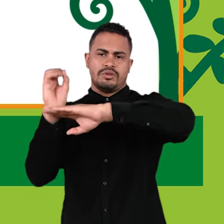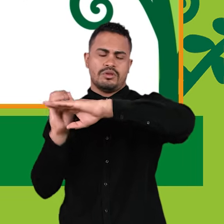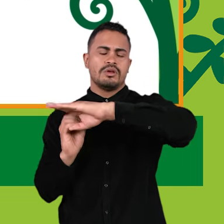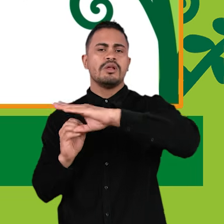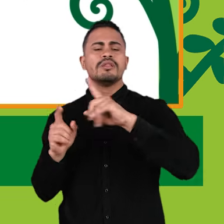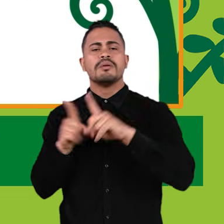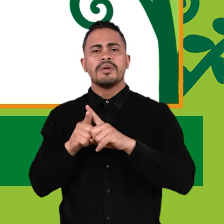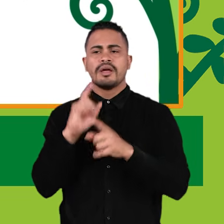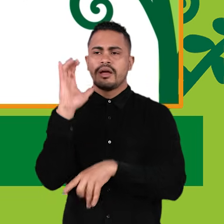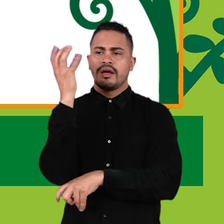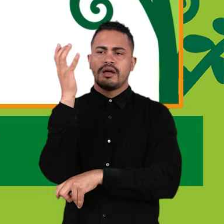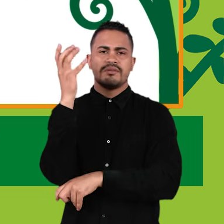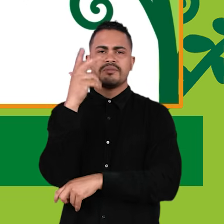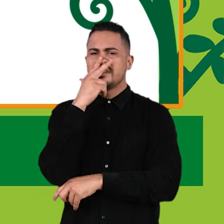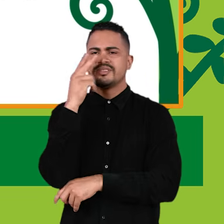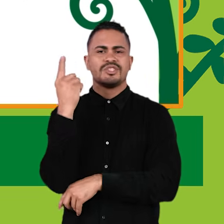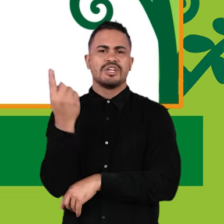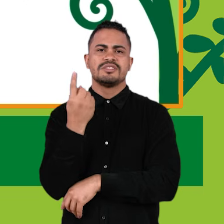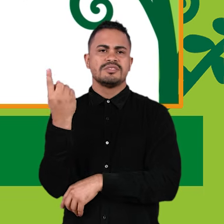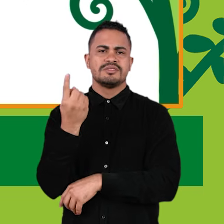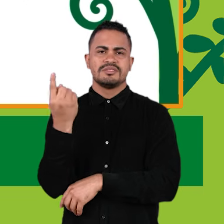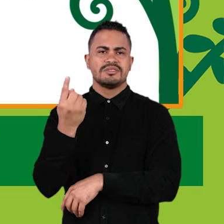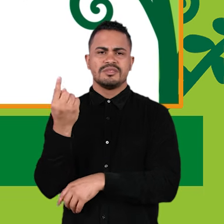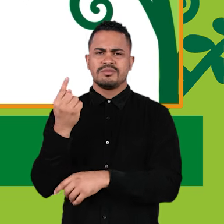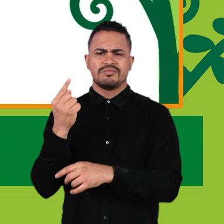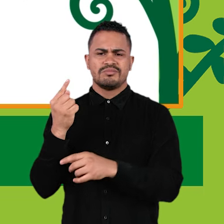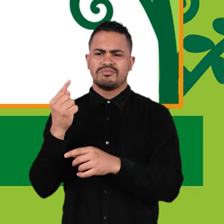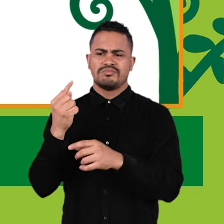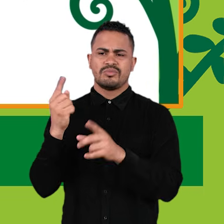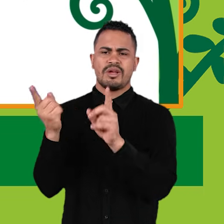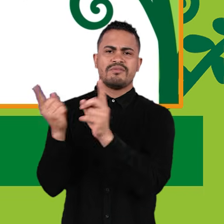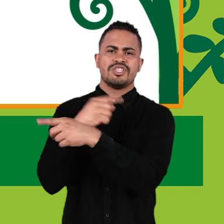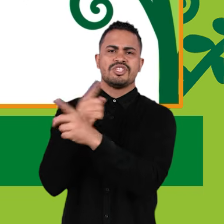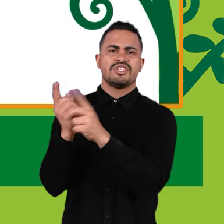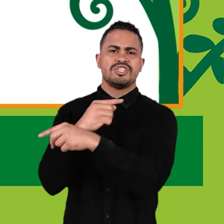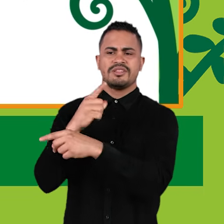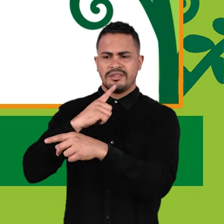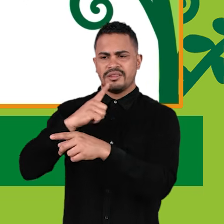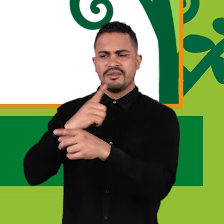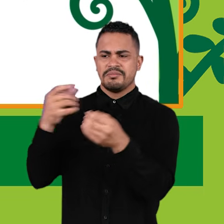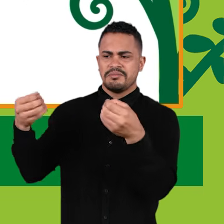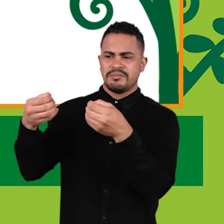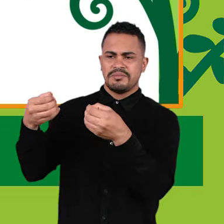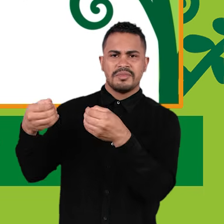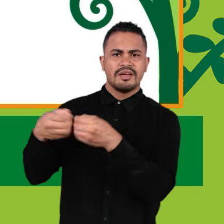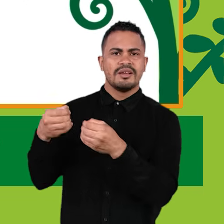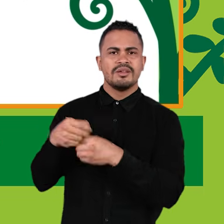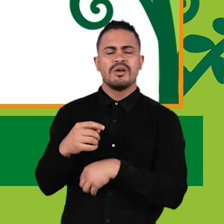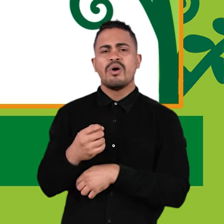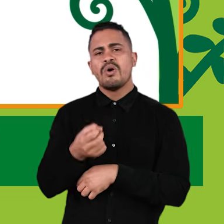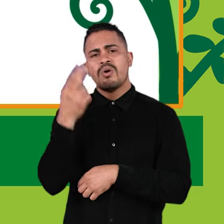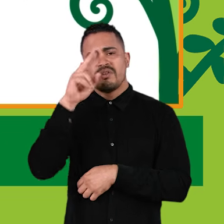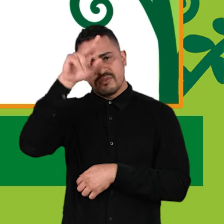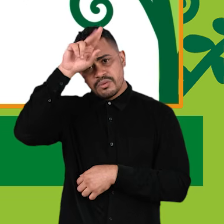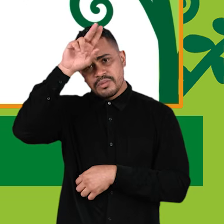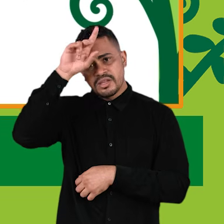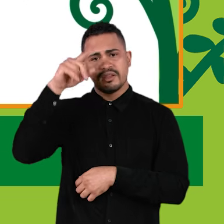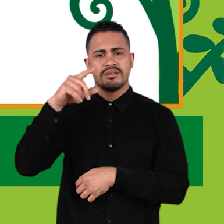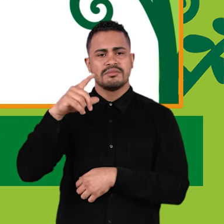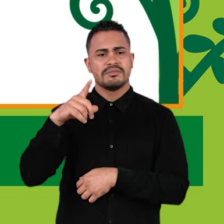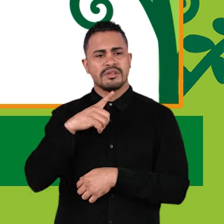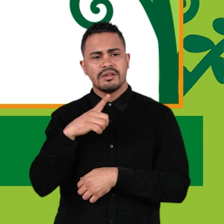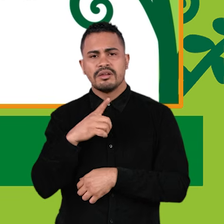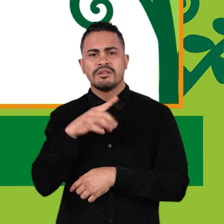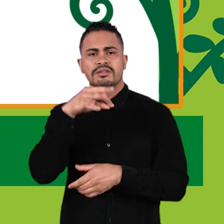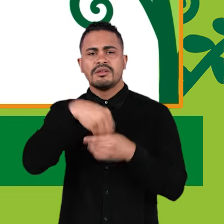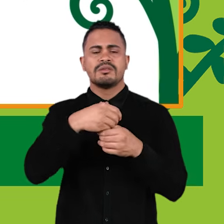que está ali sozinha no canteiro central de uma grande avenida, de uma grande cidade. ela está naquela formiguinha que está ali andando na cozinha da sua casa,